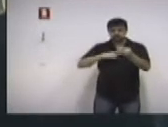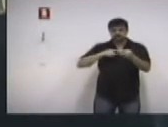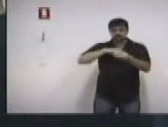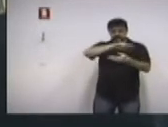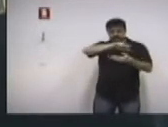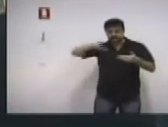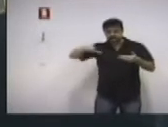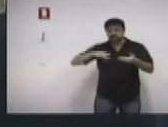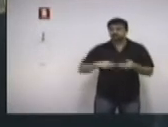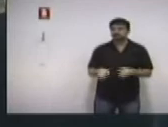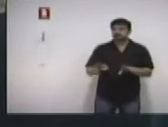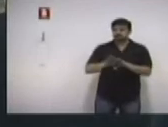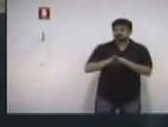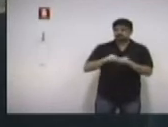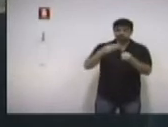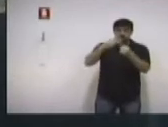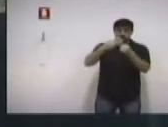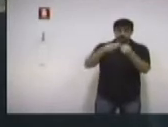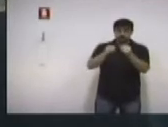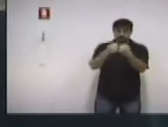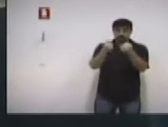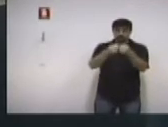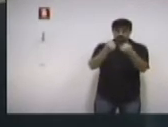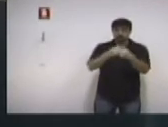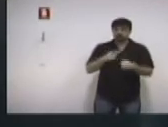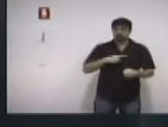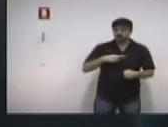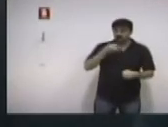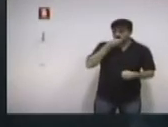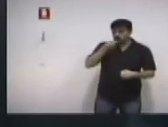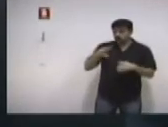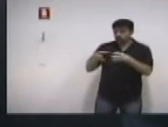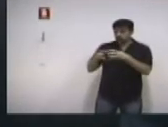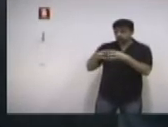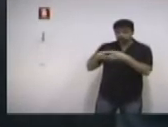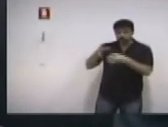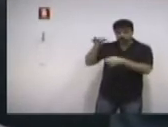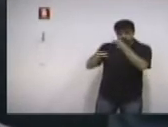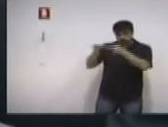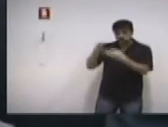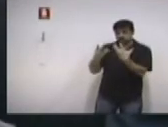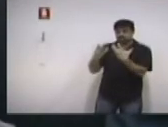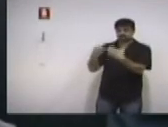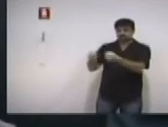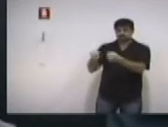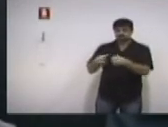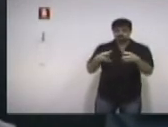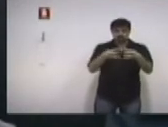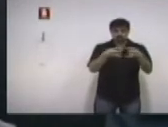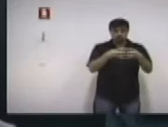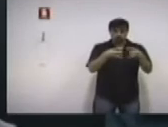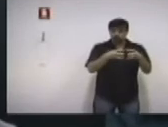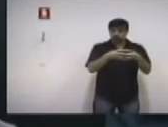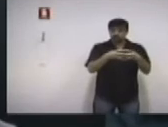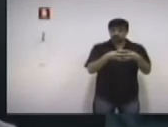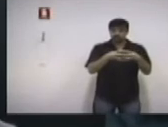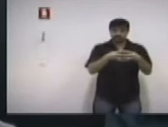4 do vereador Marquinho Fiorella pareceres nº 179 e 188 da Comissão de Justiça favorável